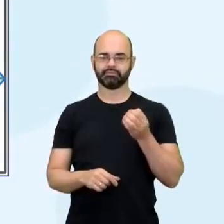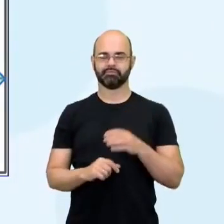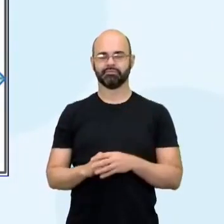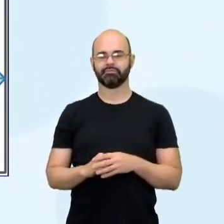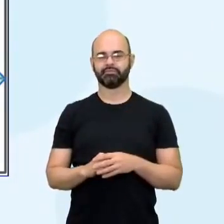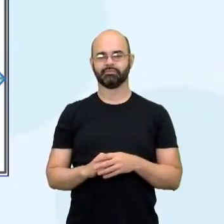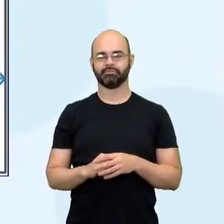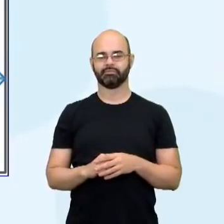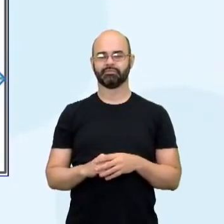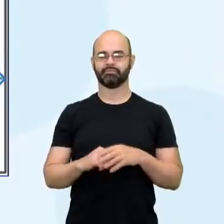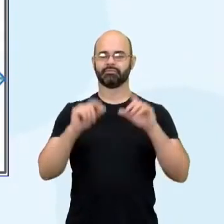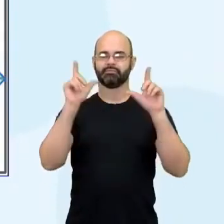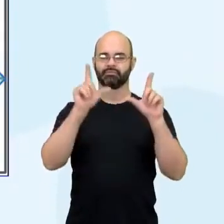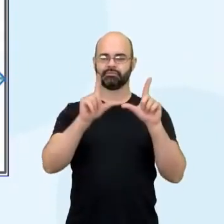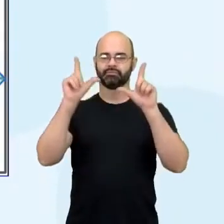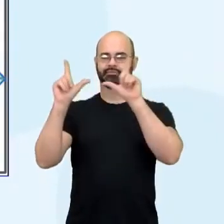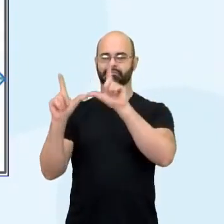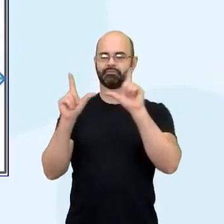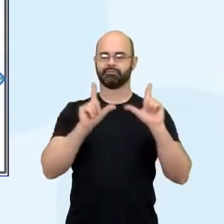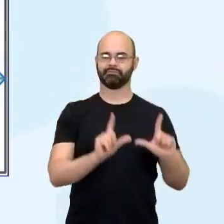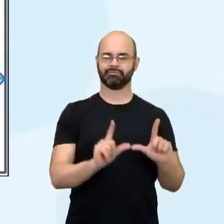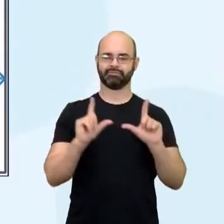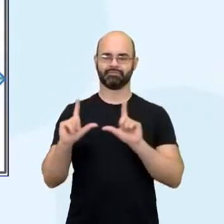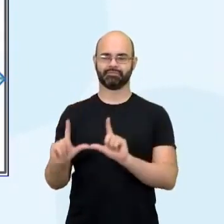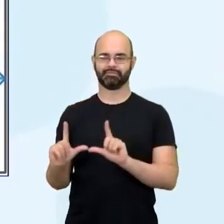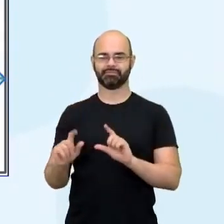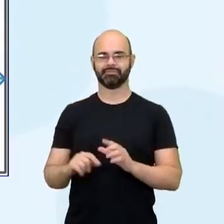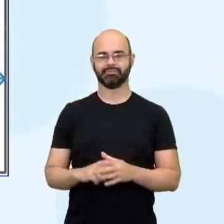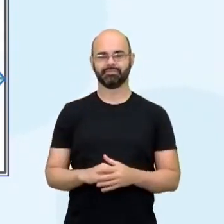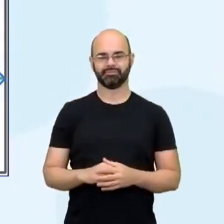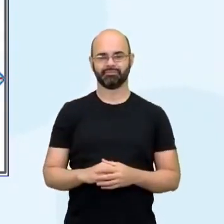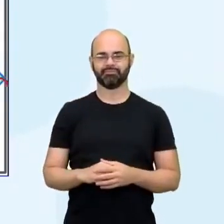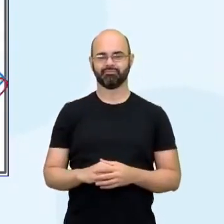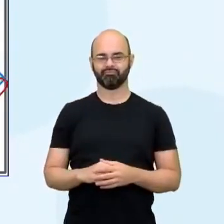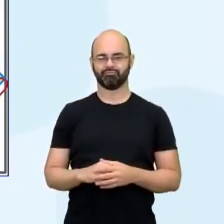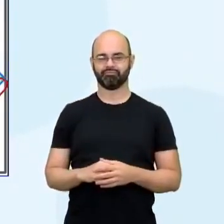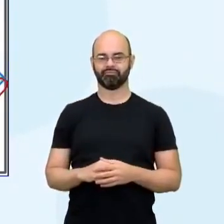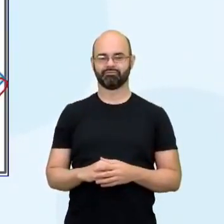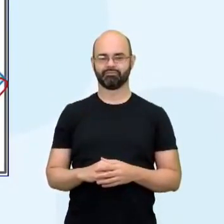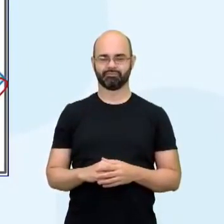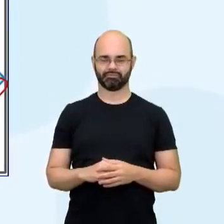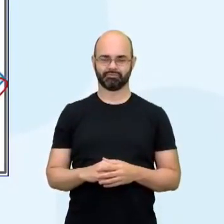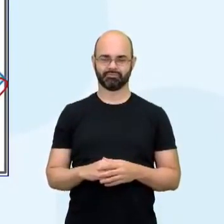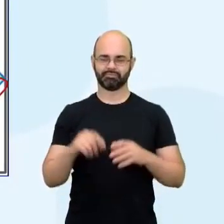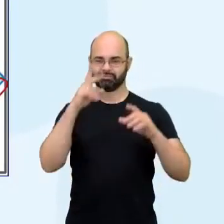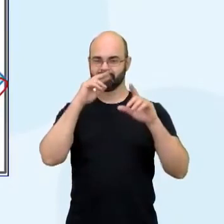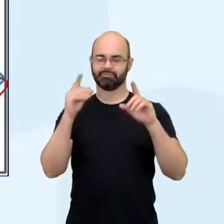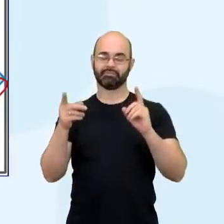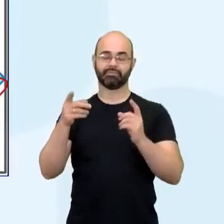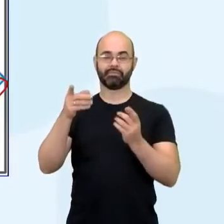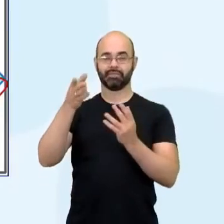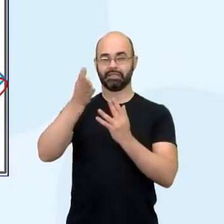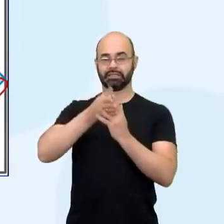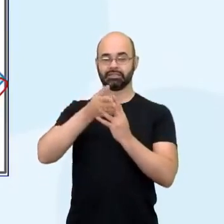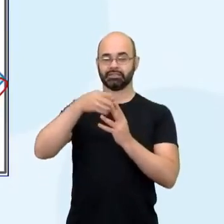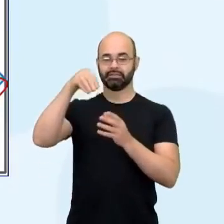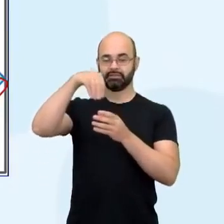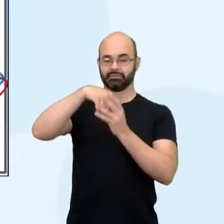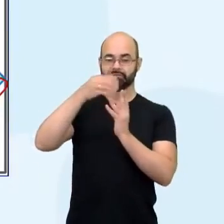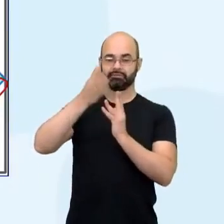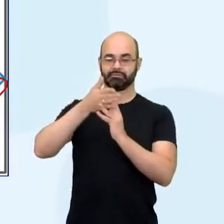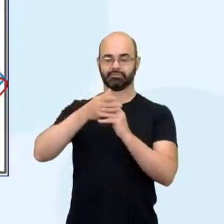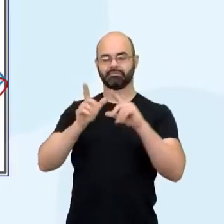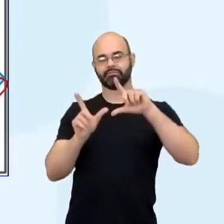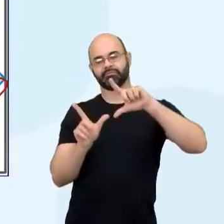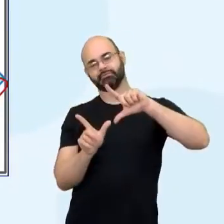tem quatro peças formando a figura aqui, um quadrado central. Tudo bem? Então, essa é a ideia. Muito,